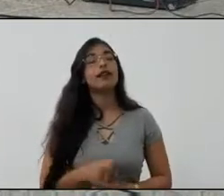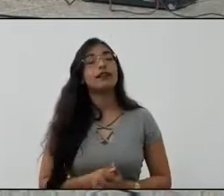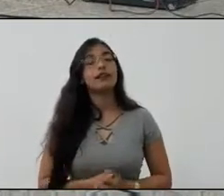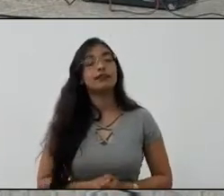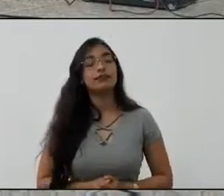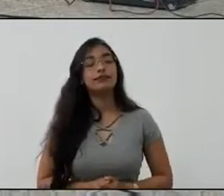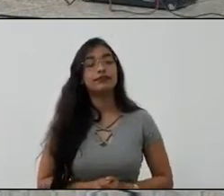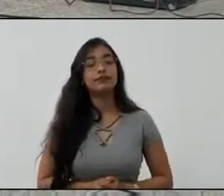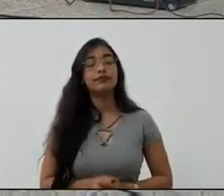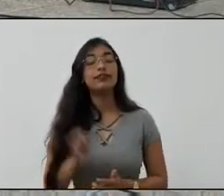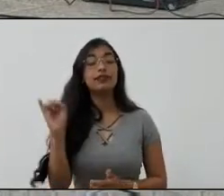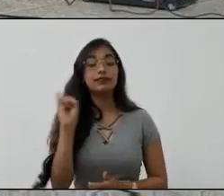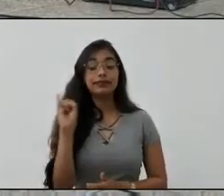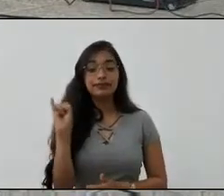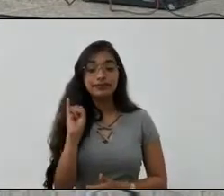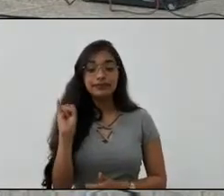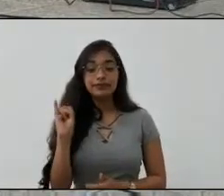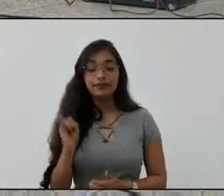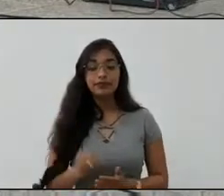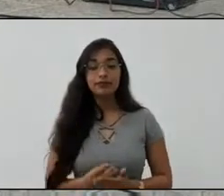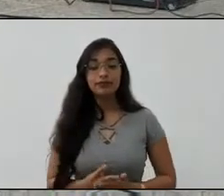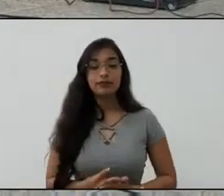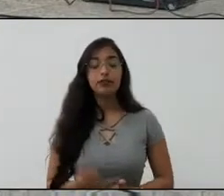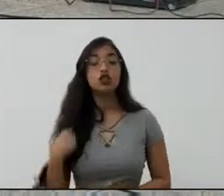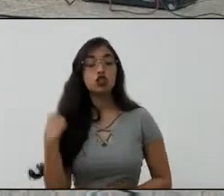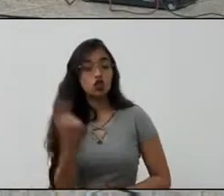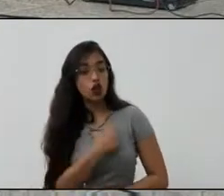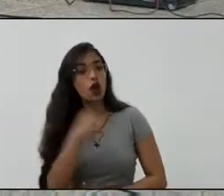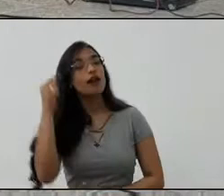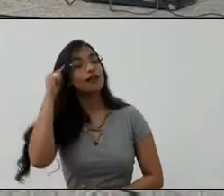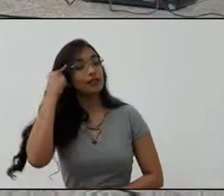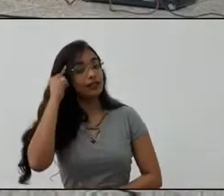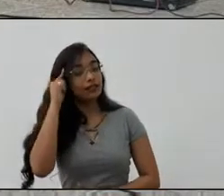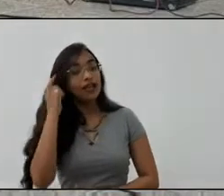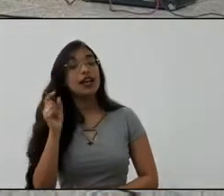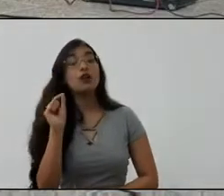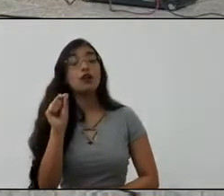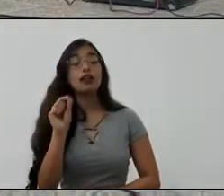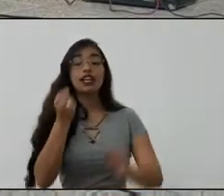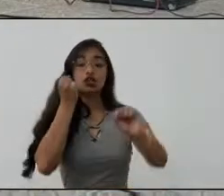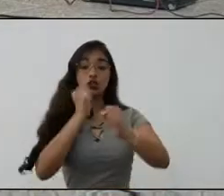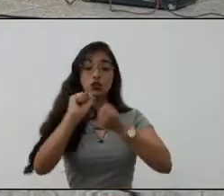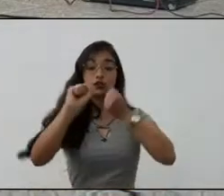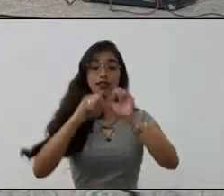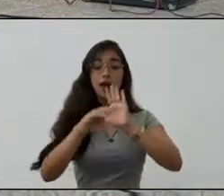Certamente, meus irmãos e meus amigos, nos lembraríamos do Salmo 23,